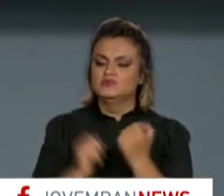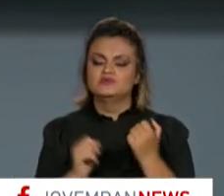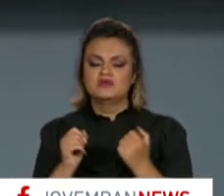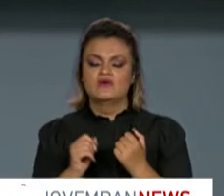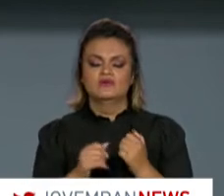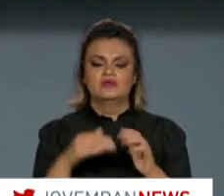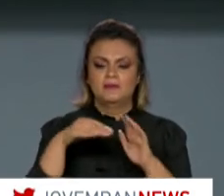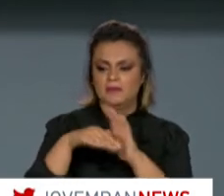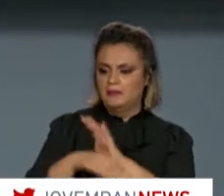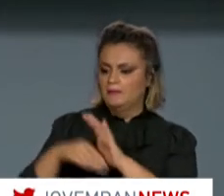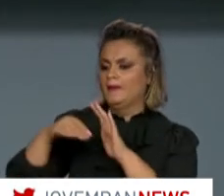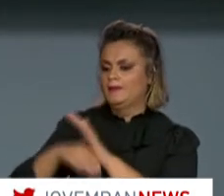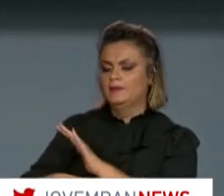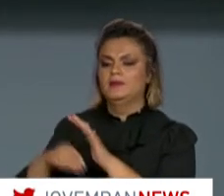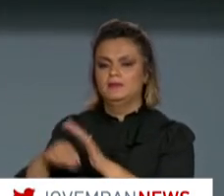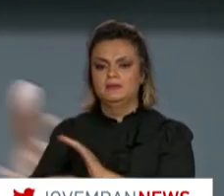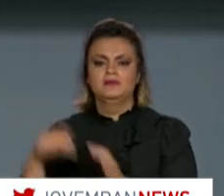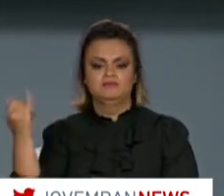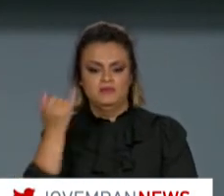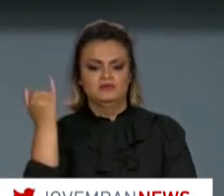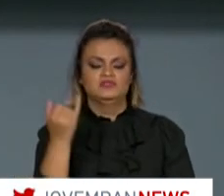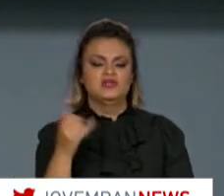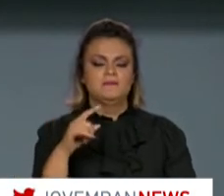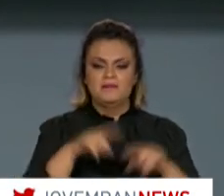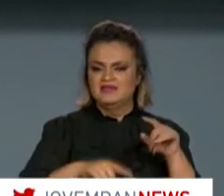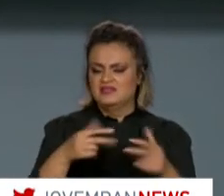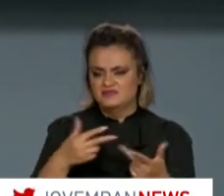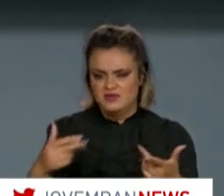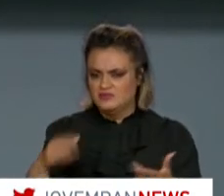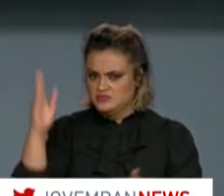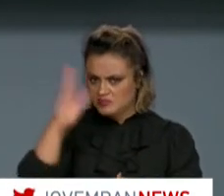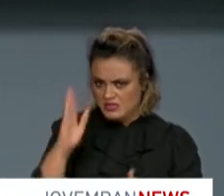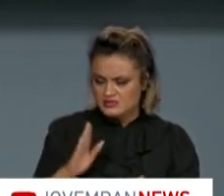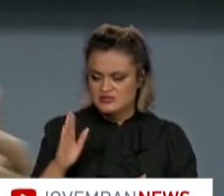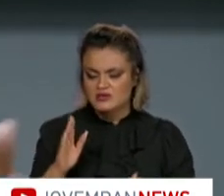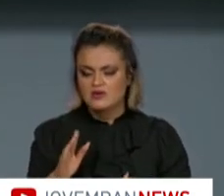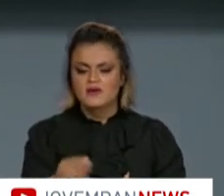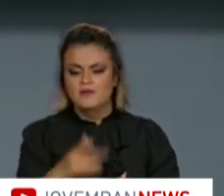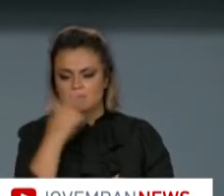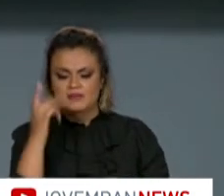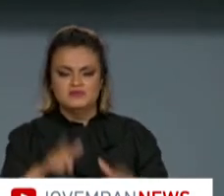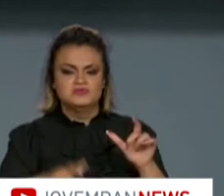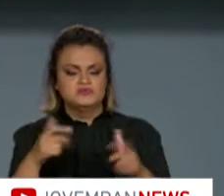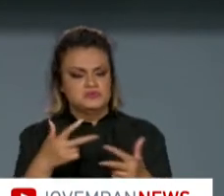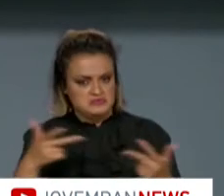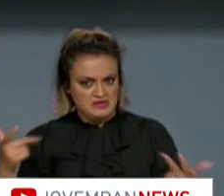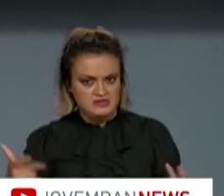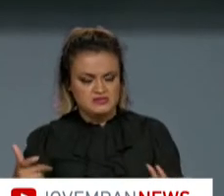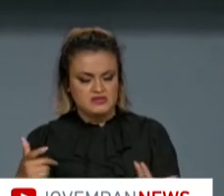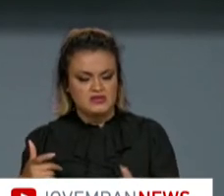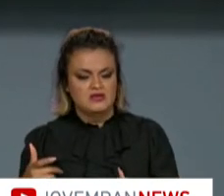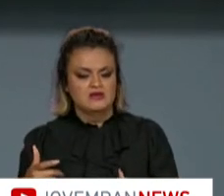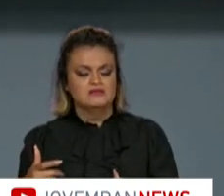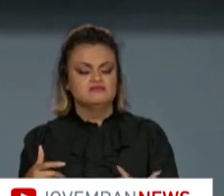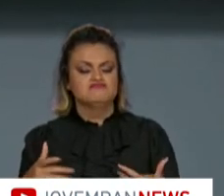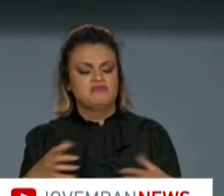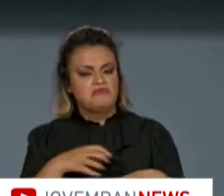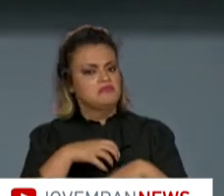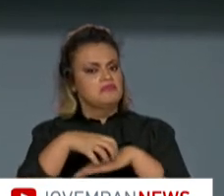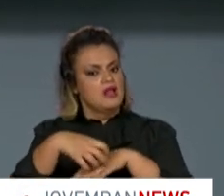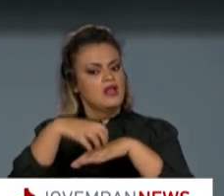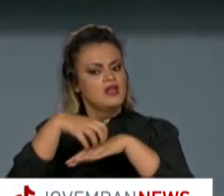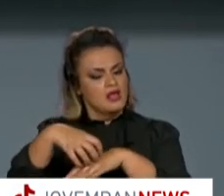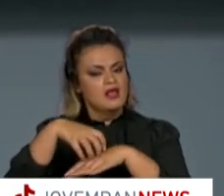efeito deflacionário importante, porque as mercadorias no Brasil, né, e as pessoas são